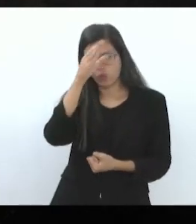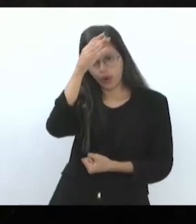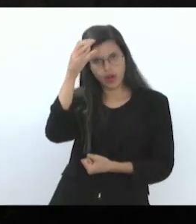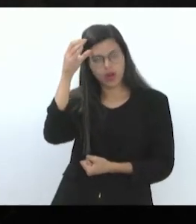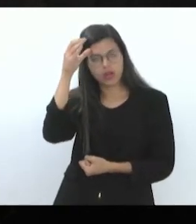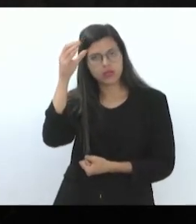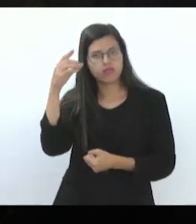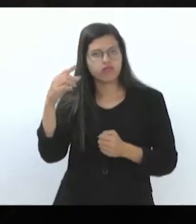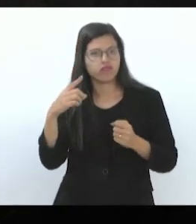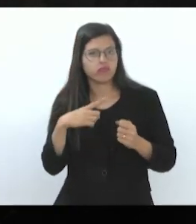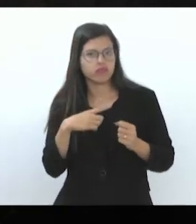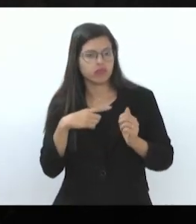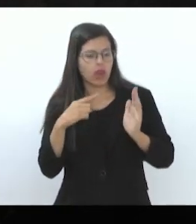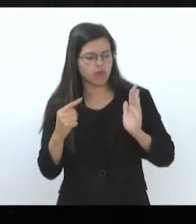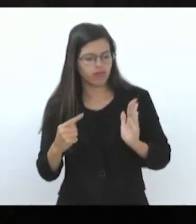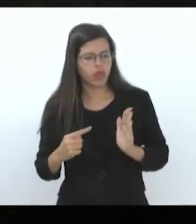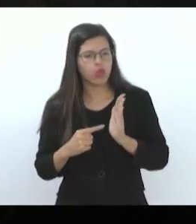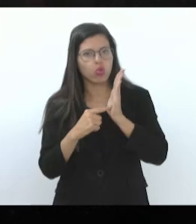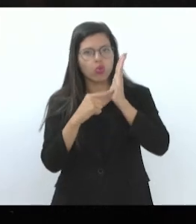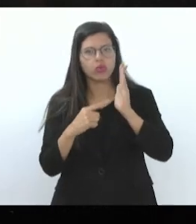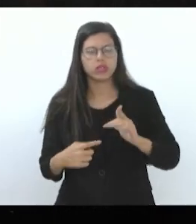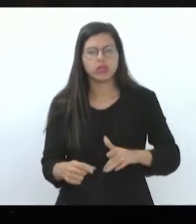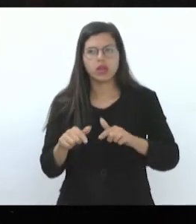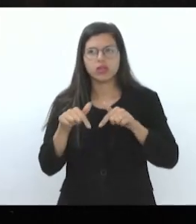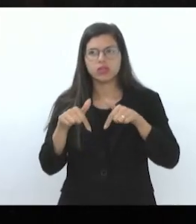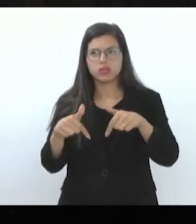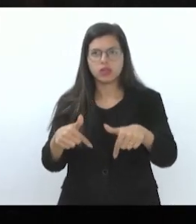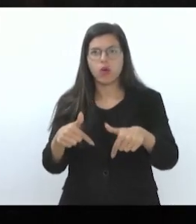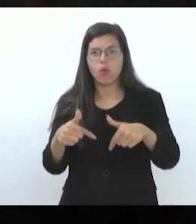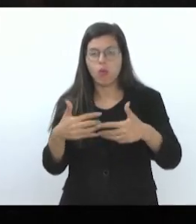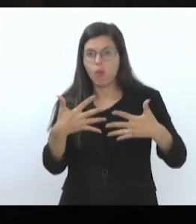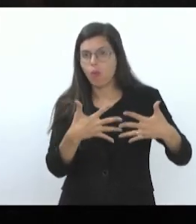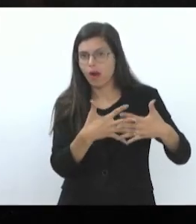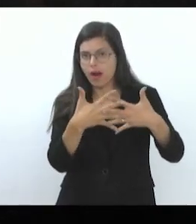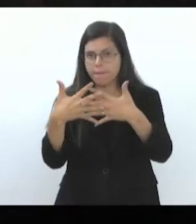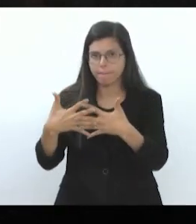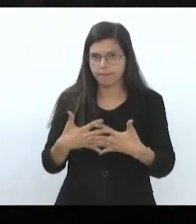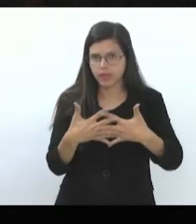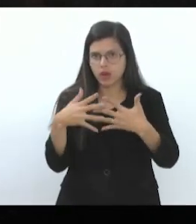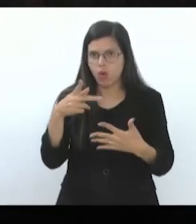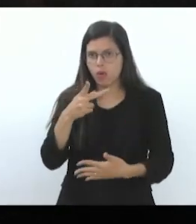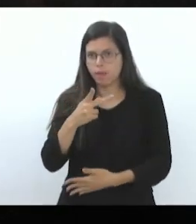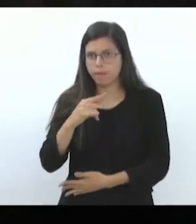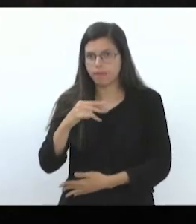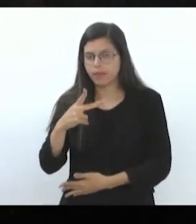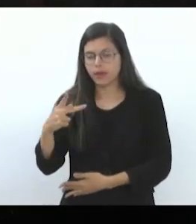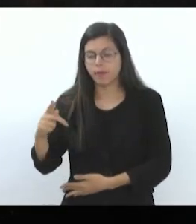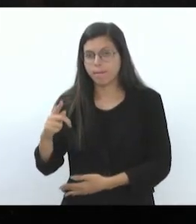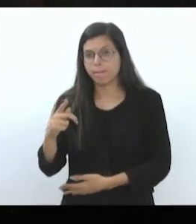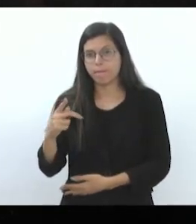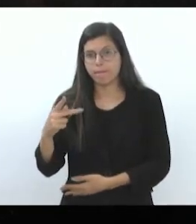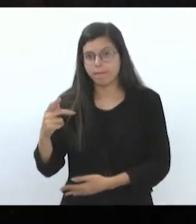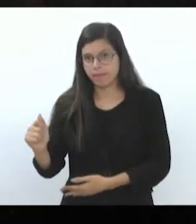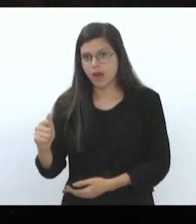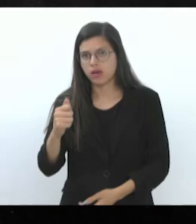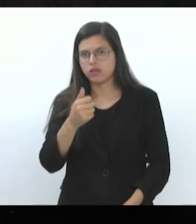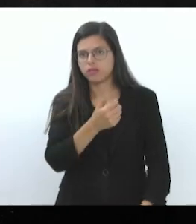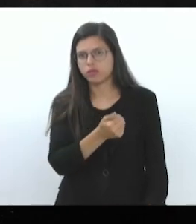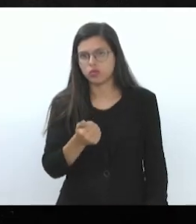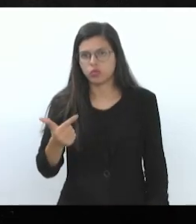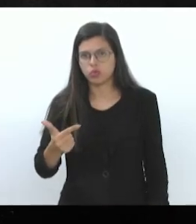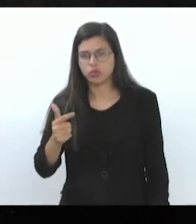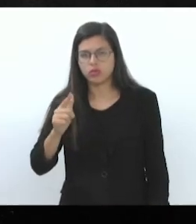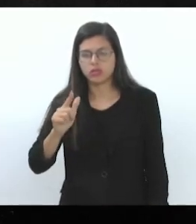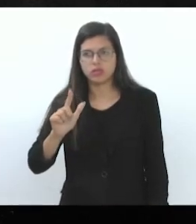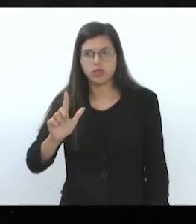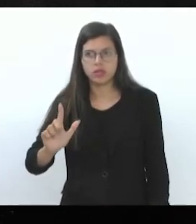agindo. Um carro-pipa de 12 mil litros, isso eu ouvi na rádio, que custava